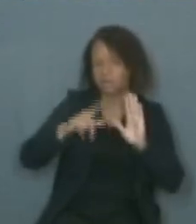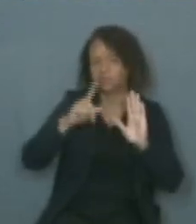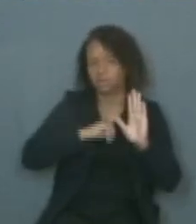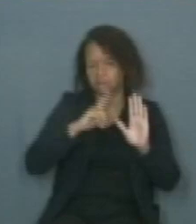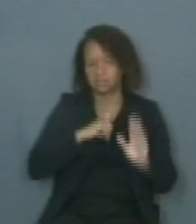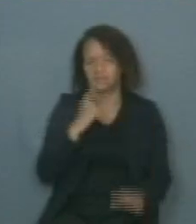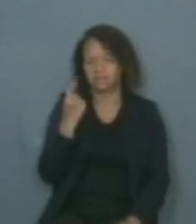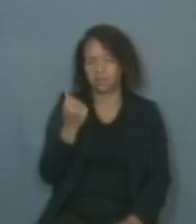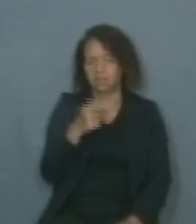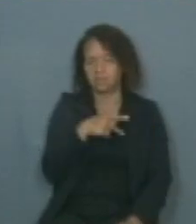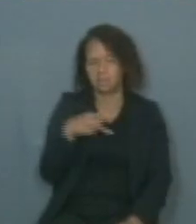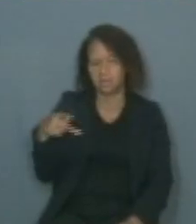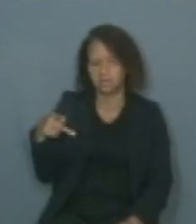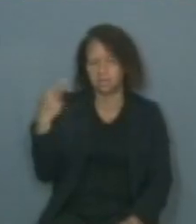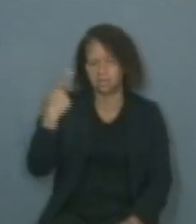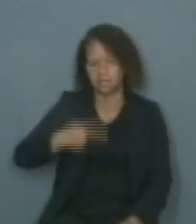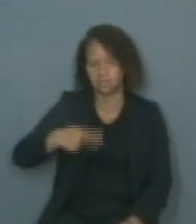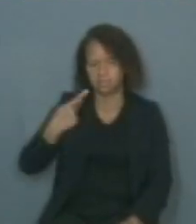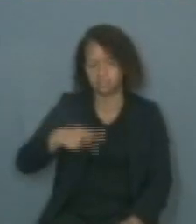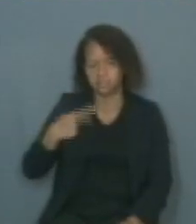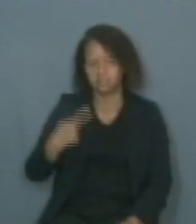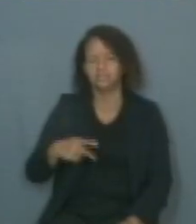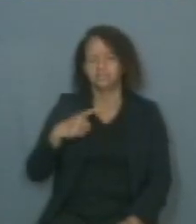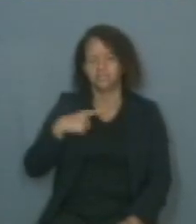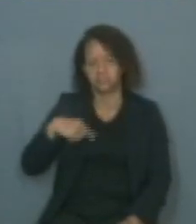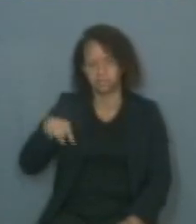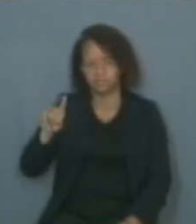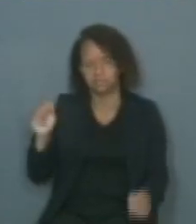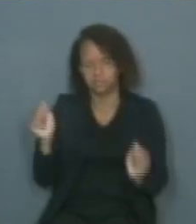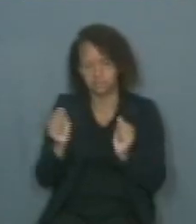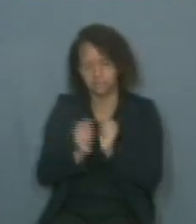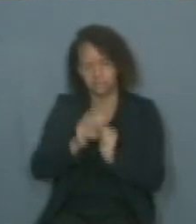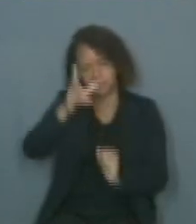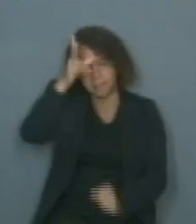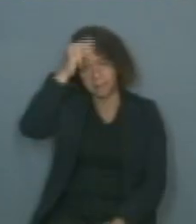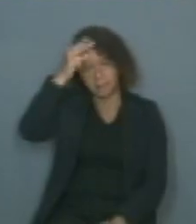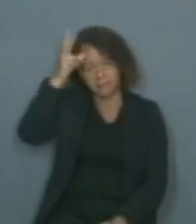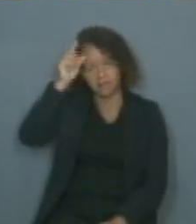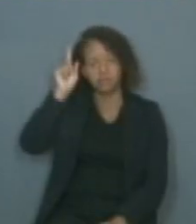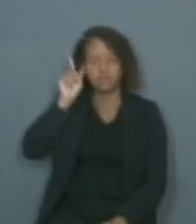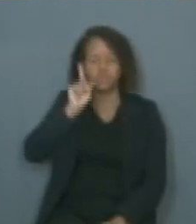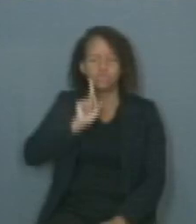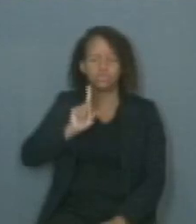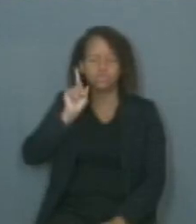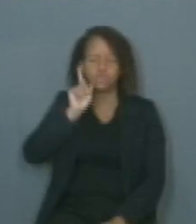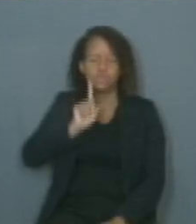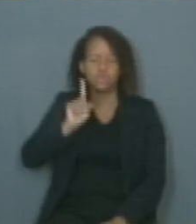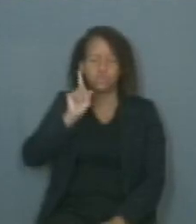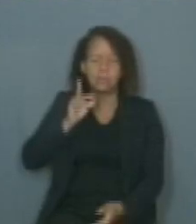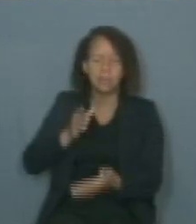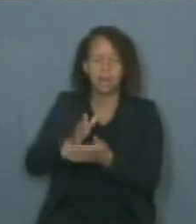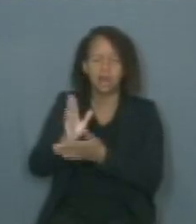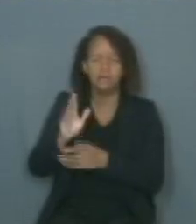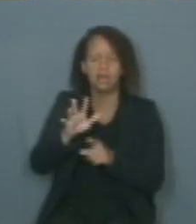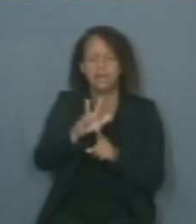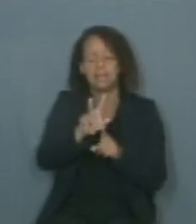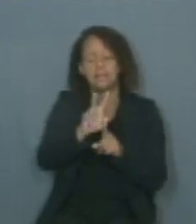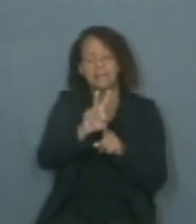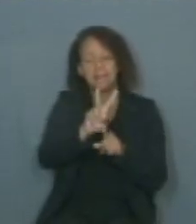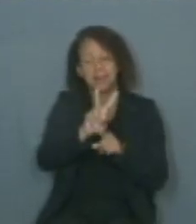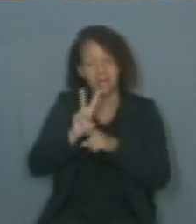O próprio presidente dessa casa esteve com o prefeito nos Estados Unidos para aprovar um empréstimo de